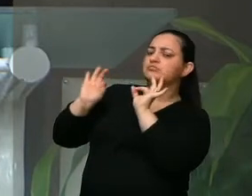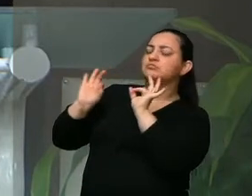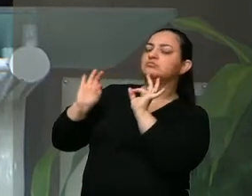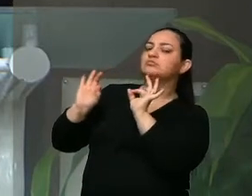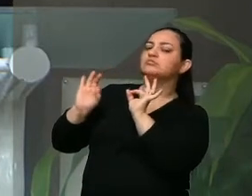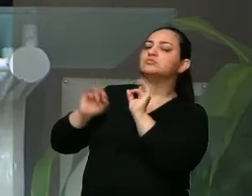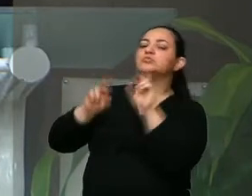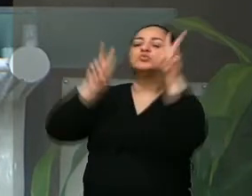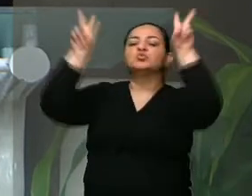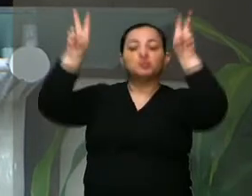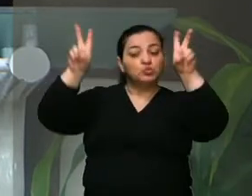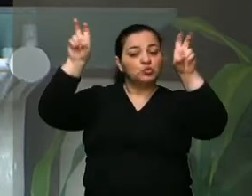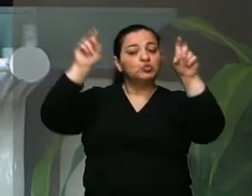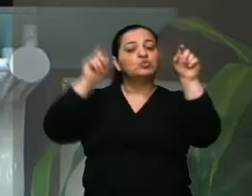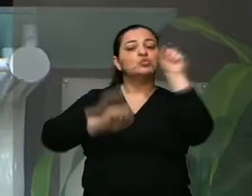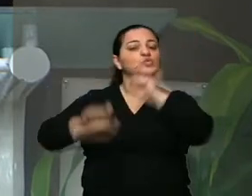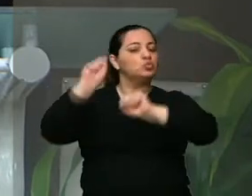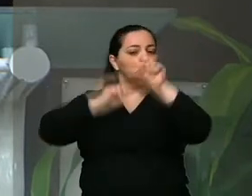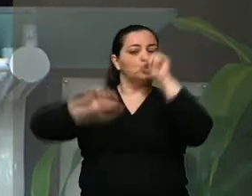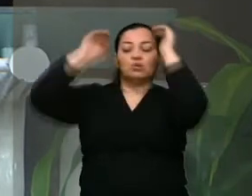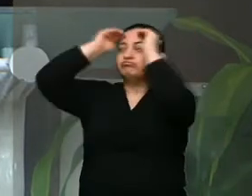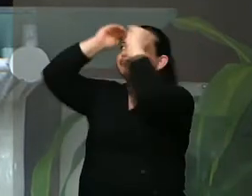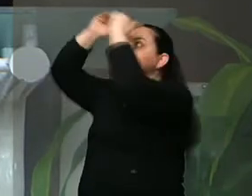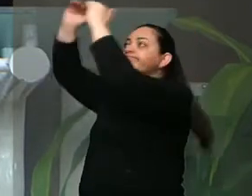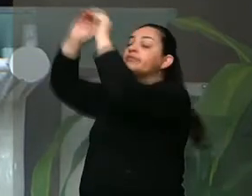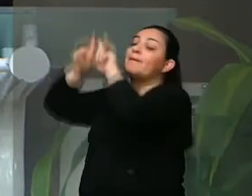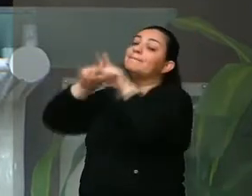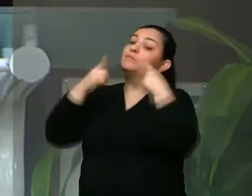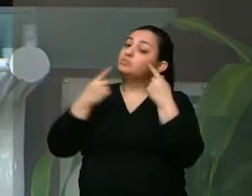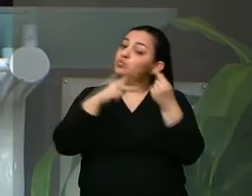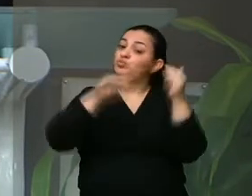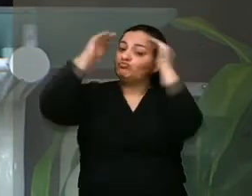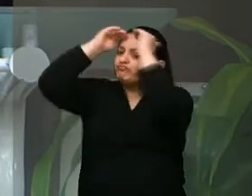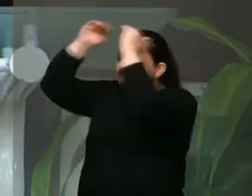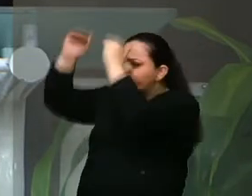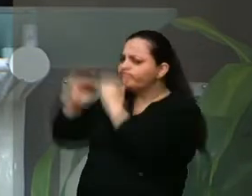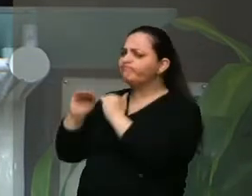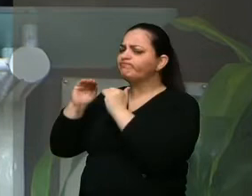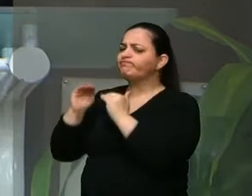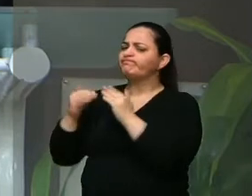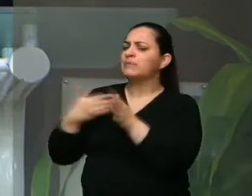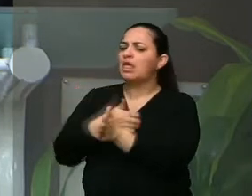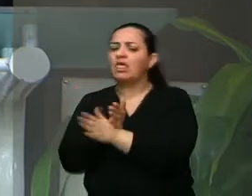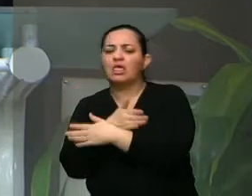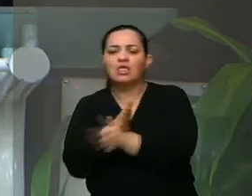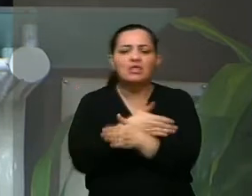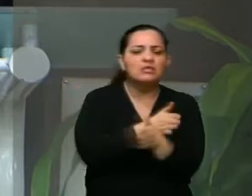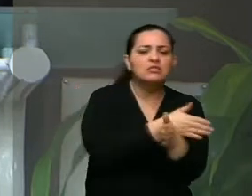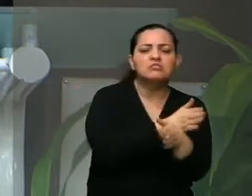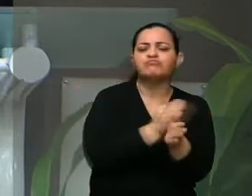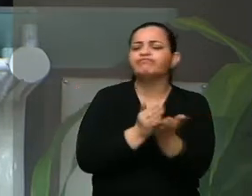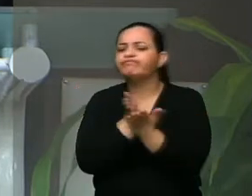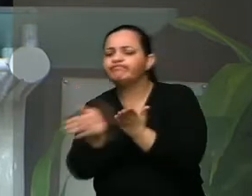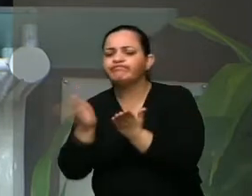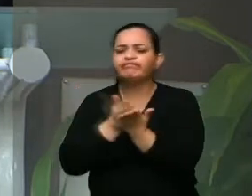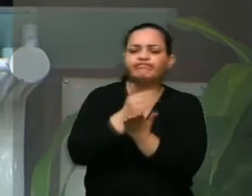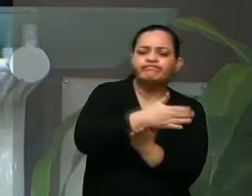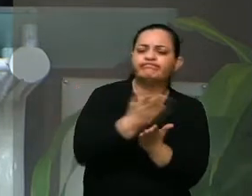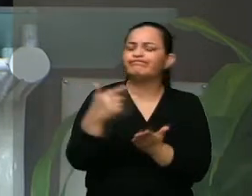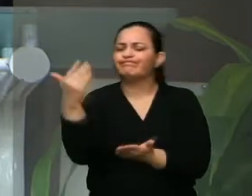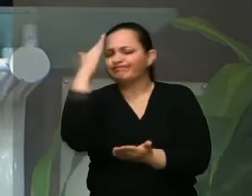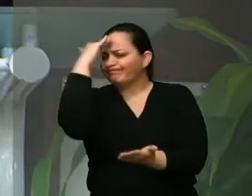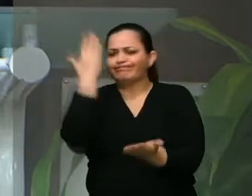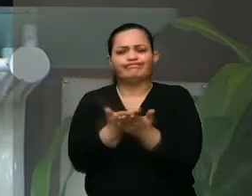tema é obediência se você não obedece a deus não anda na luz não anda na palavra não crê em